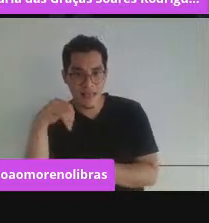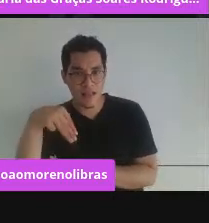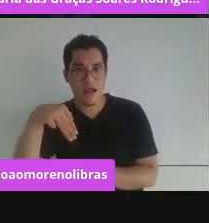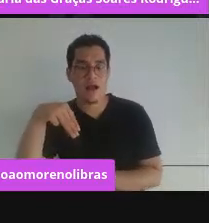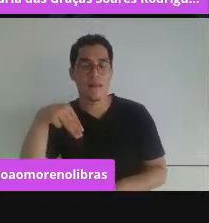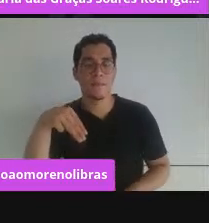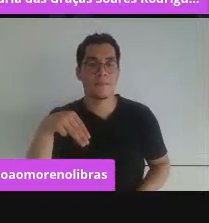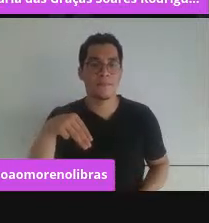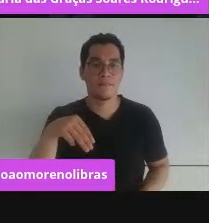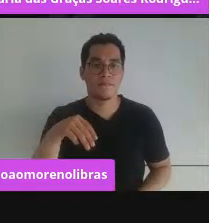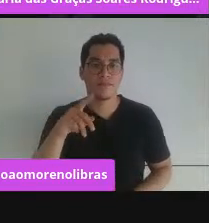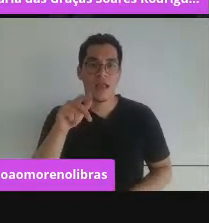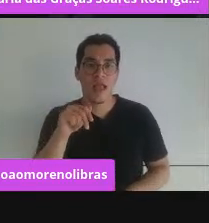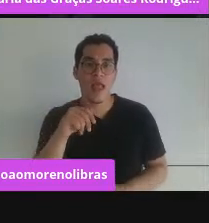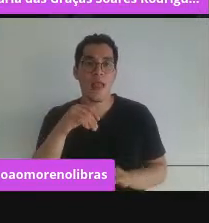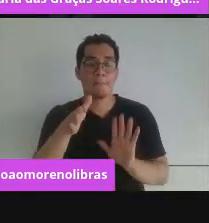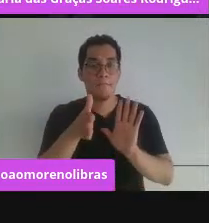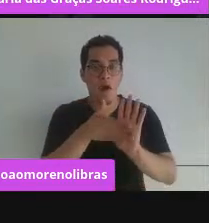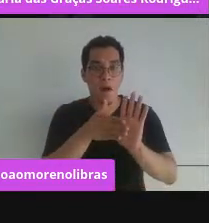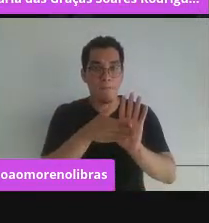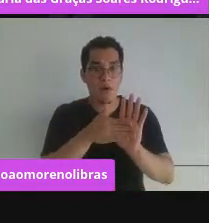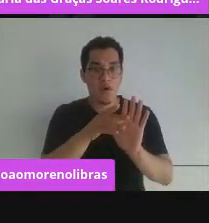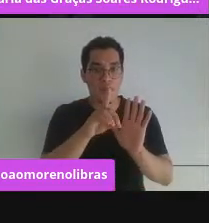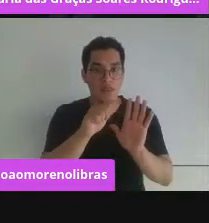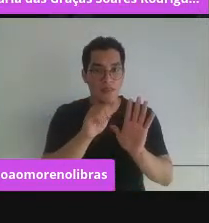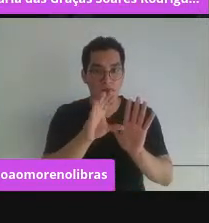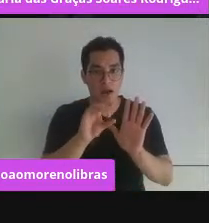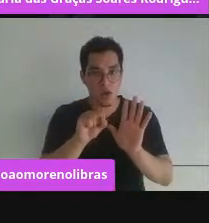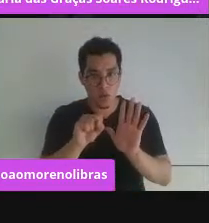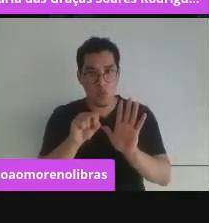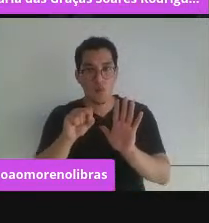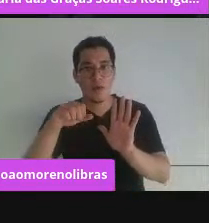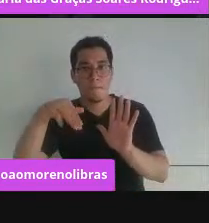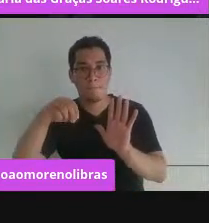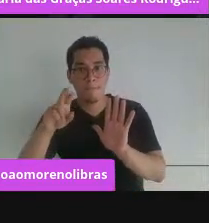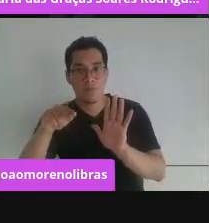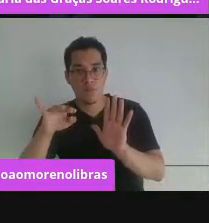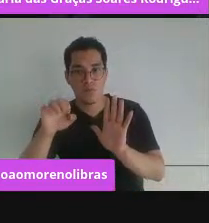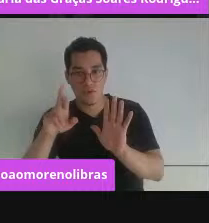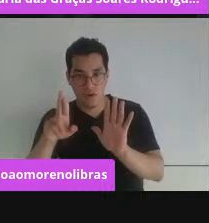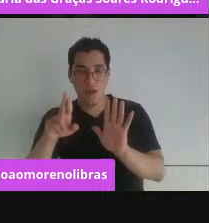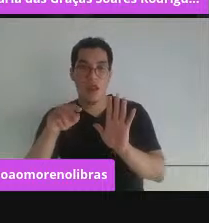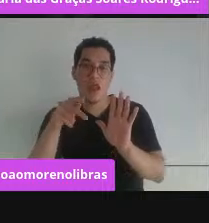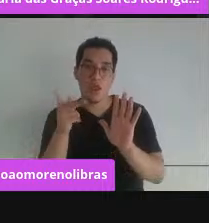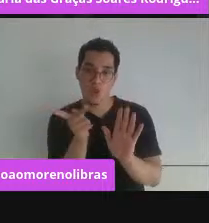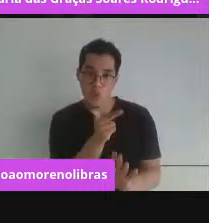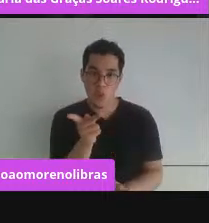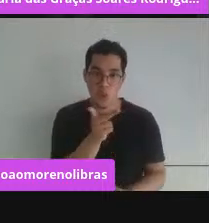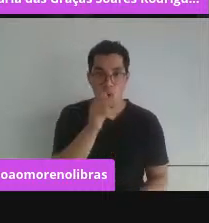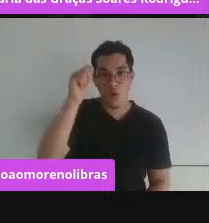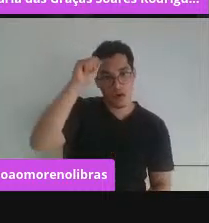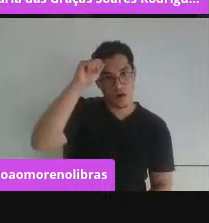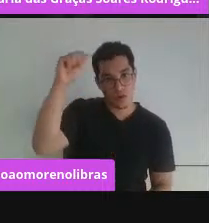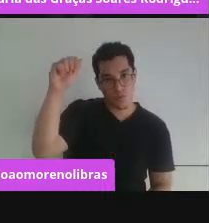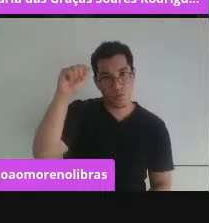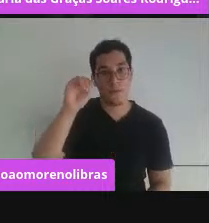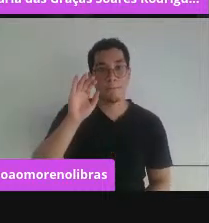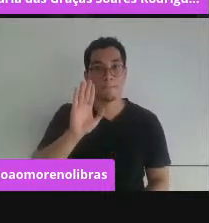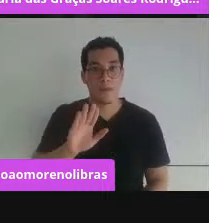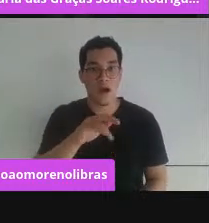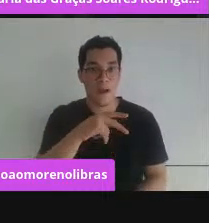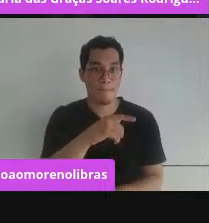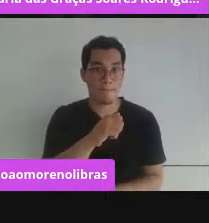por Dacos e Mounier, em 2010, e foi adotada por Pavot, em 2013, em trabalhos, e